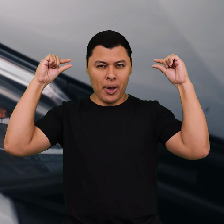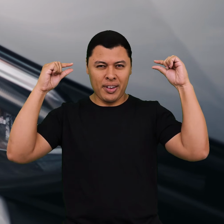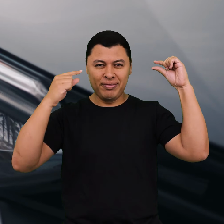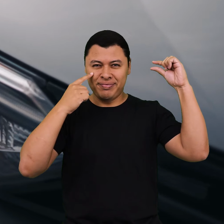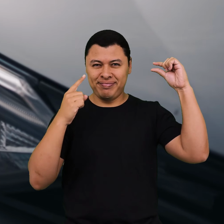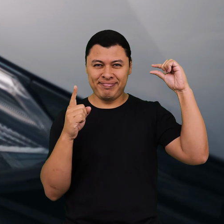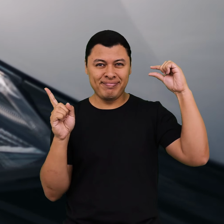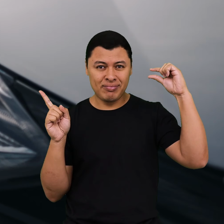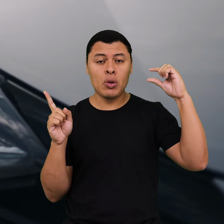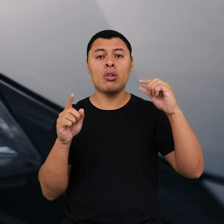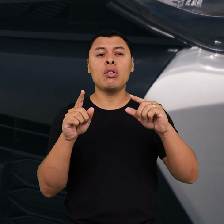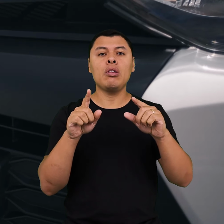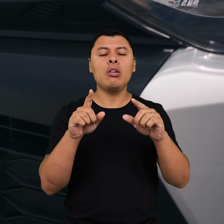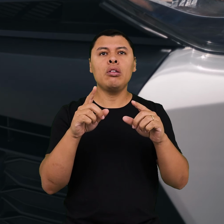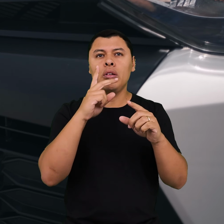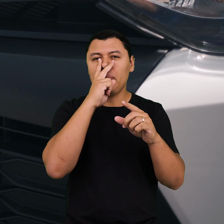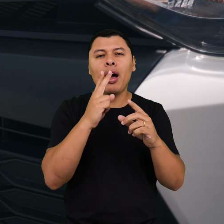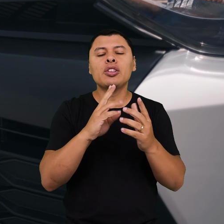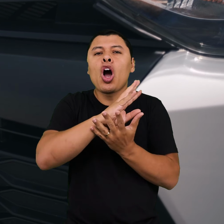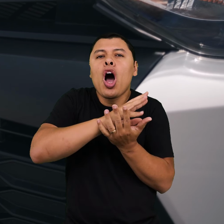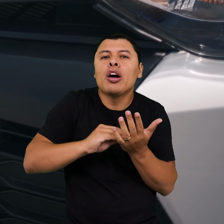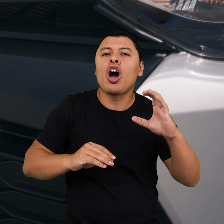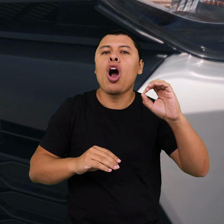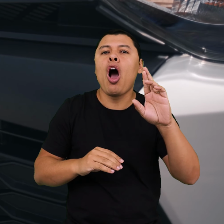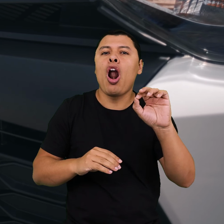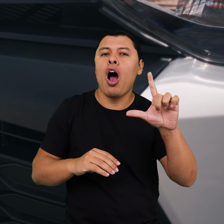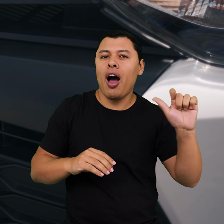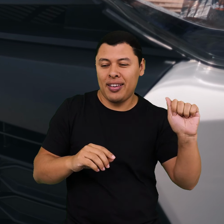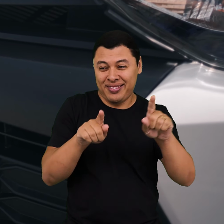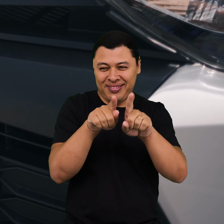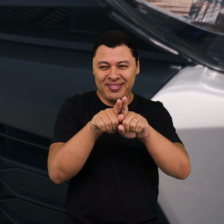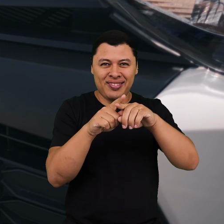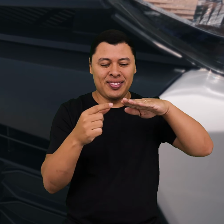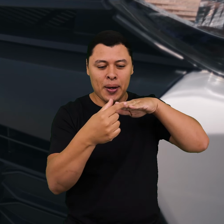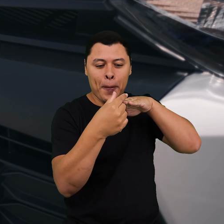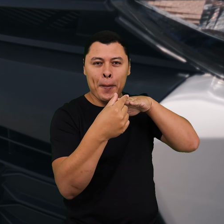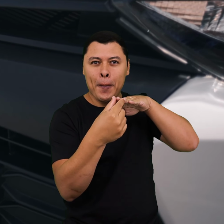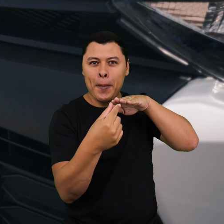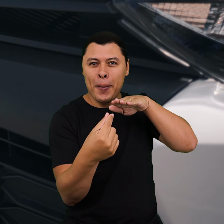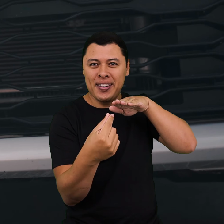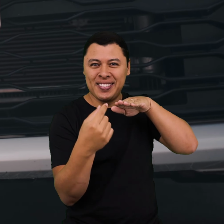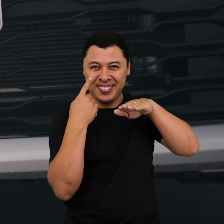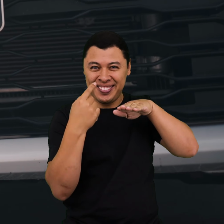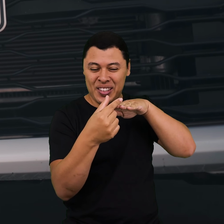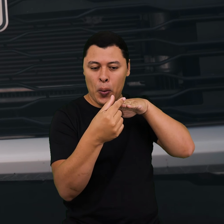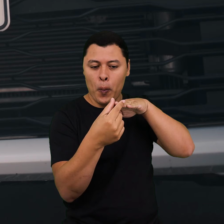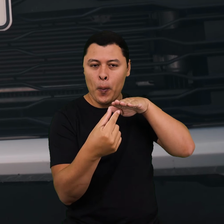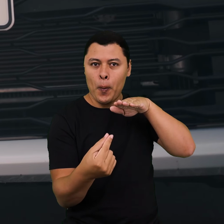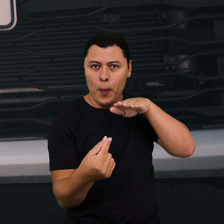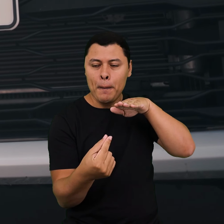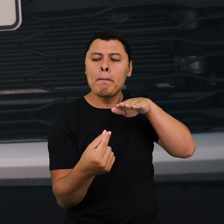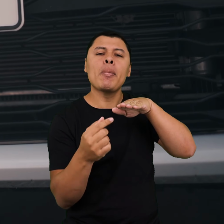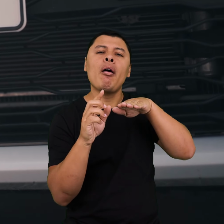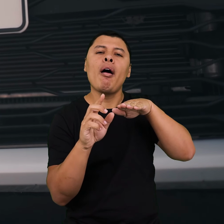uma linguagem de design mais inspirada nas linhas do Corolla, incluindo esse formato meio de ampulheta aqui da grade dianteira, que por sua vez